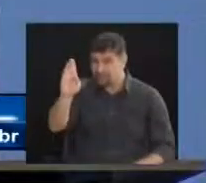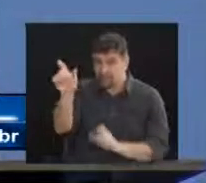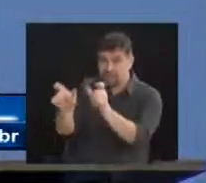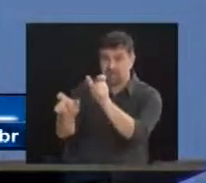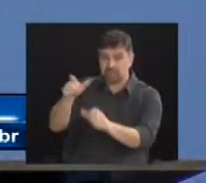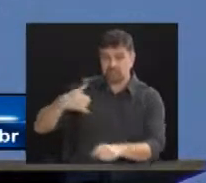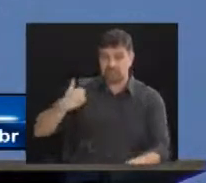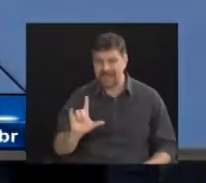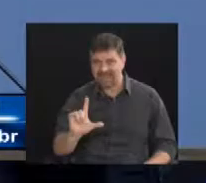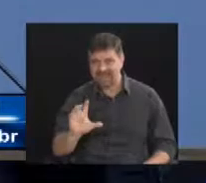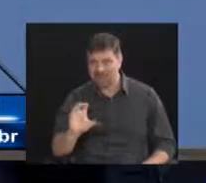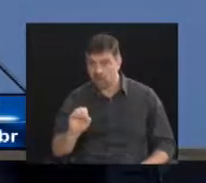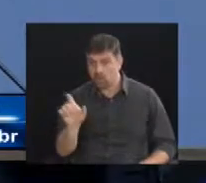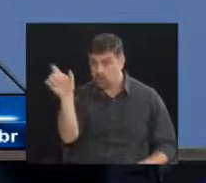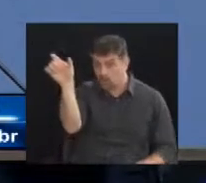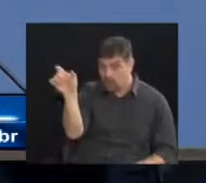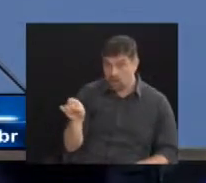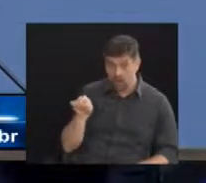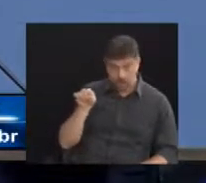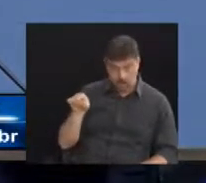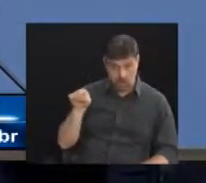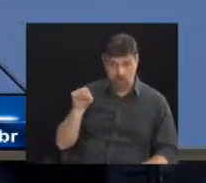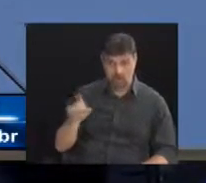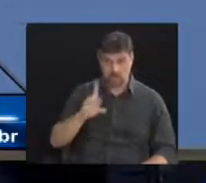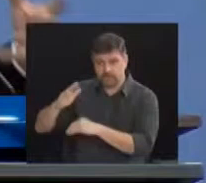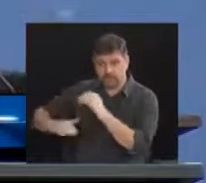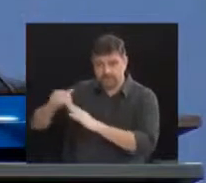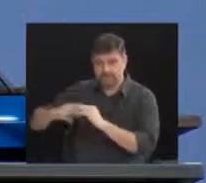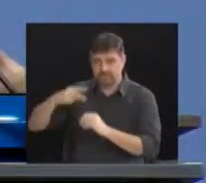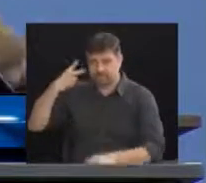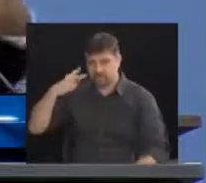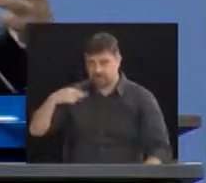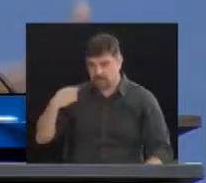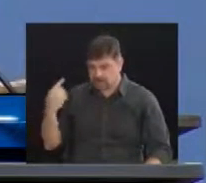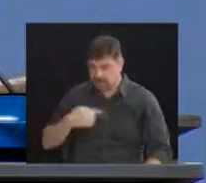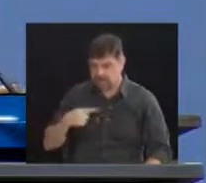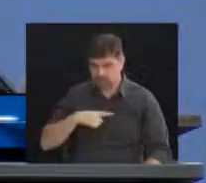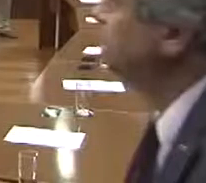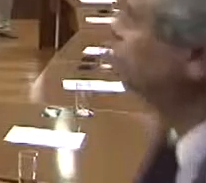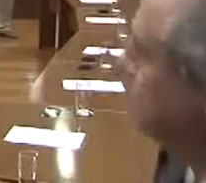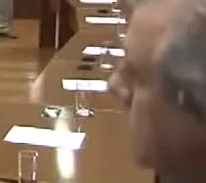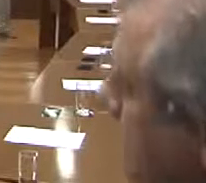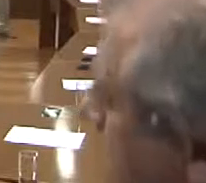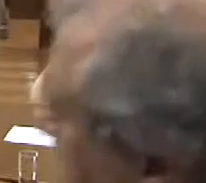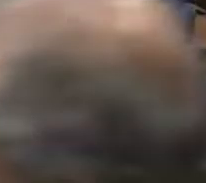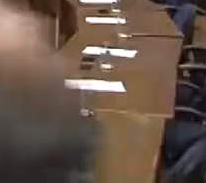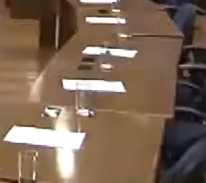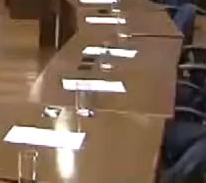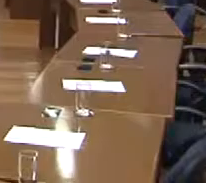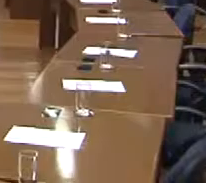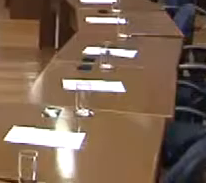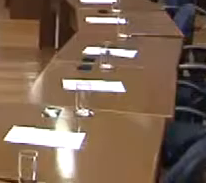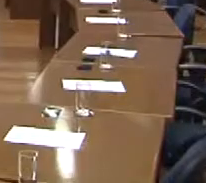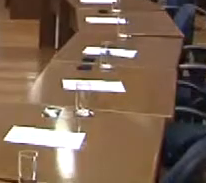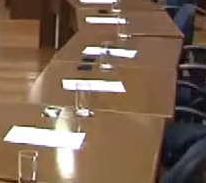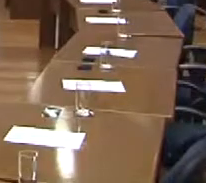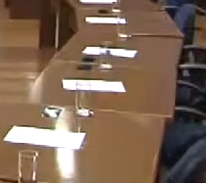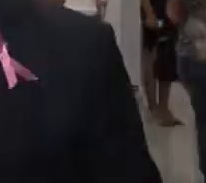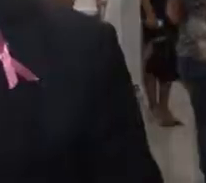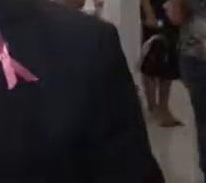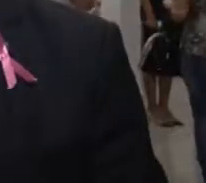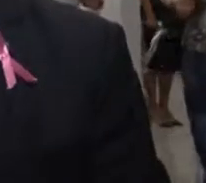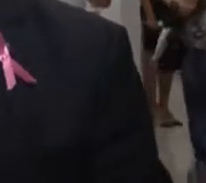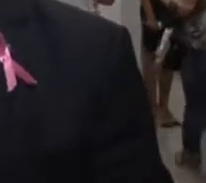desde 2013. E na campanha deste ano, a Câmara Municipal e a Escola do Legislativo de Campinas se uniram para atender a mulher por